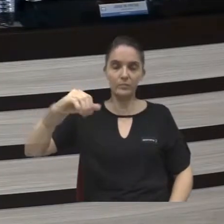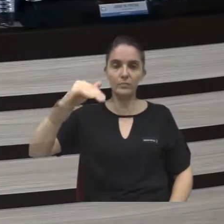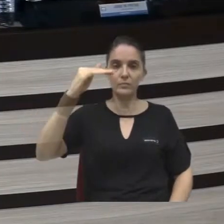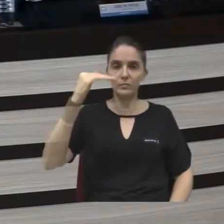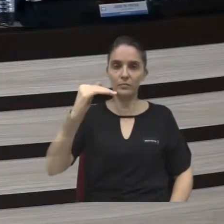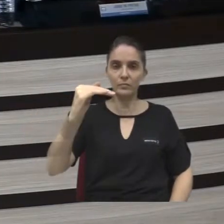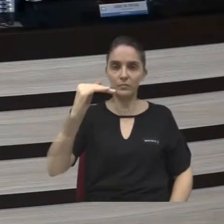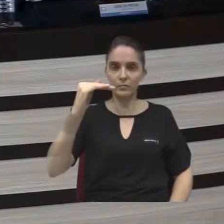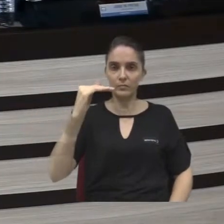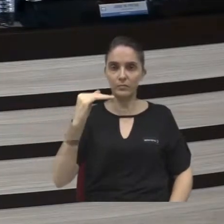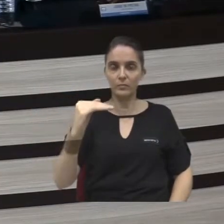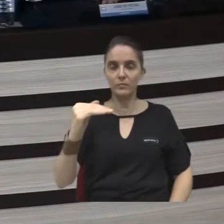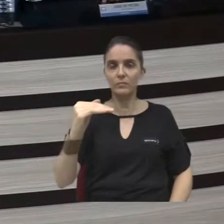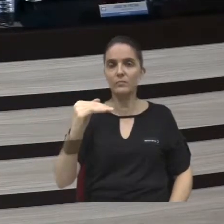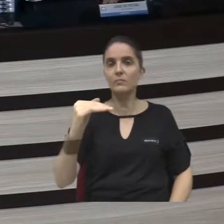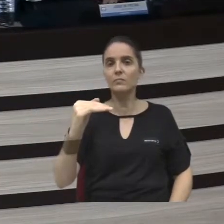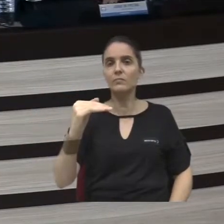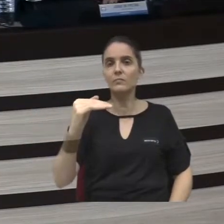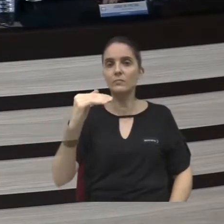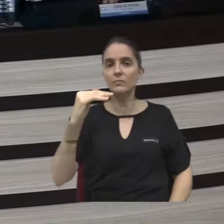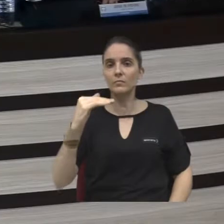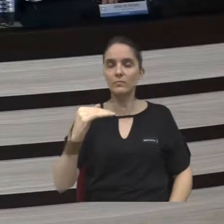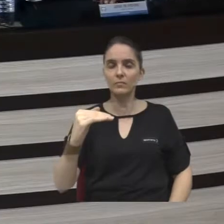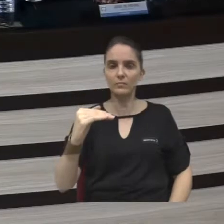19.711, 19.712,